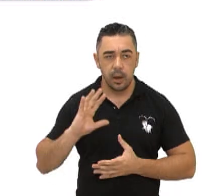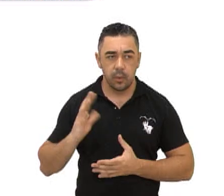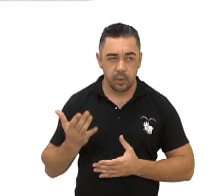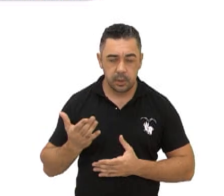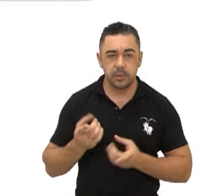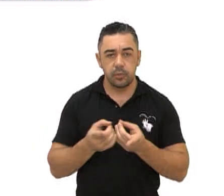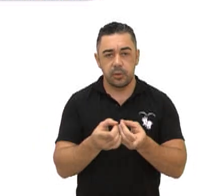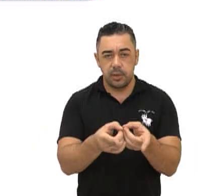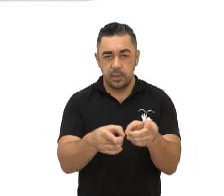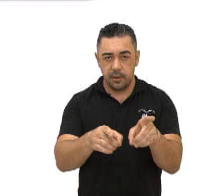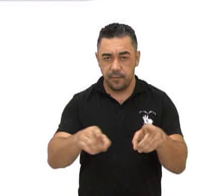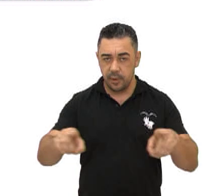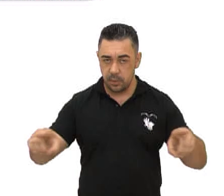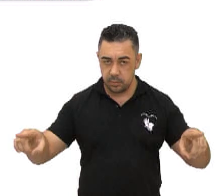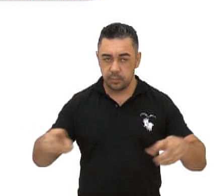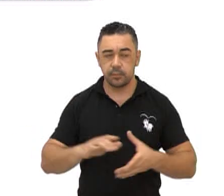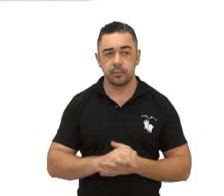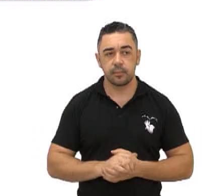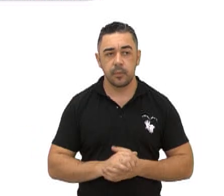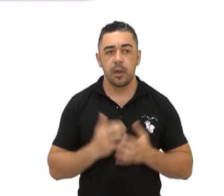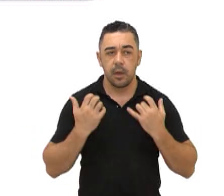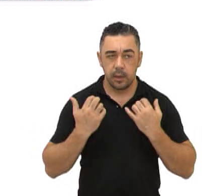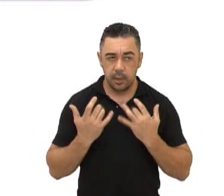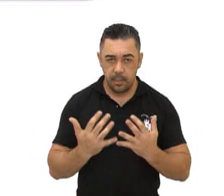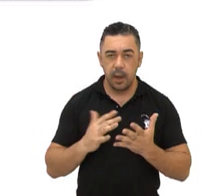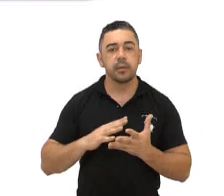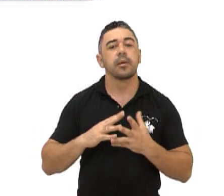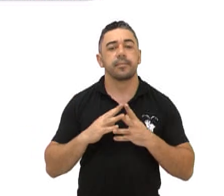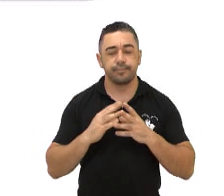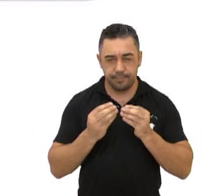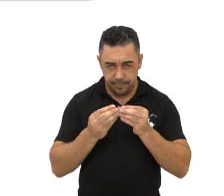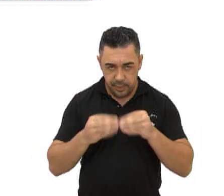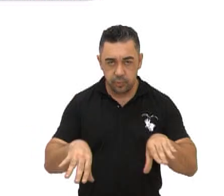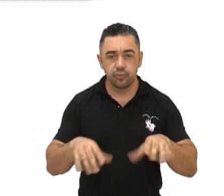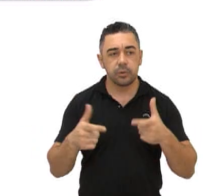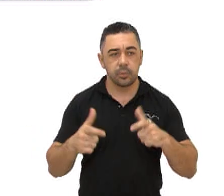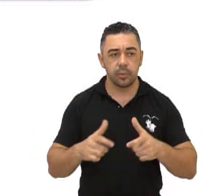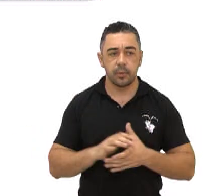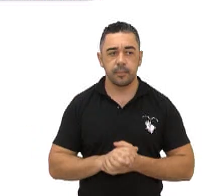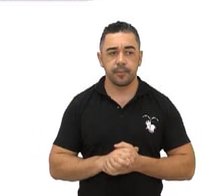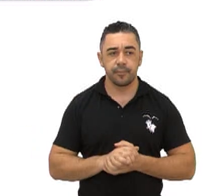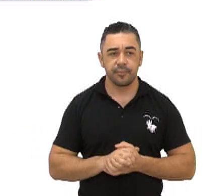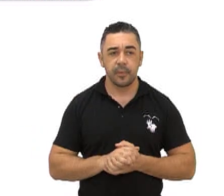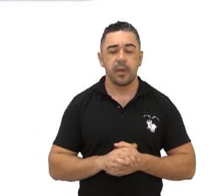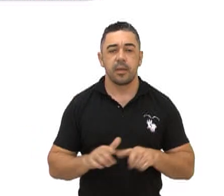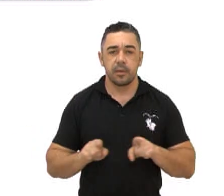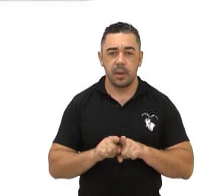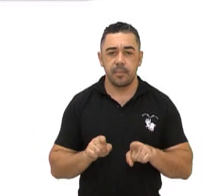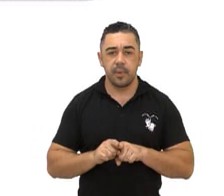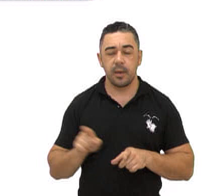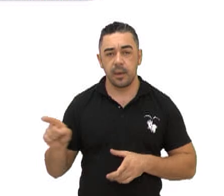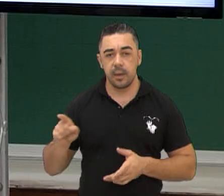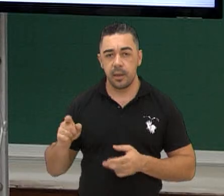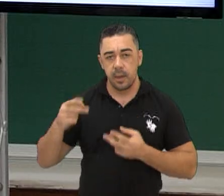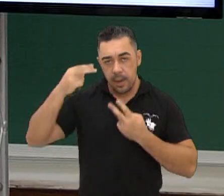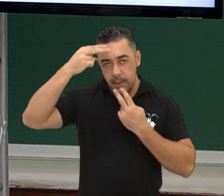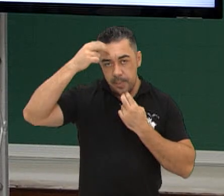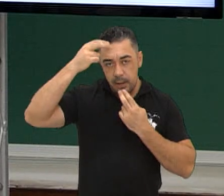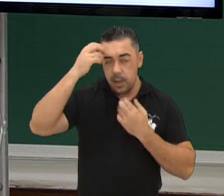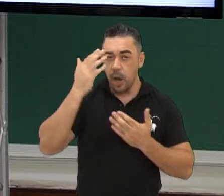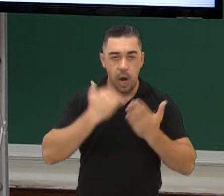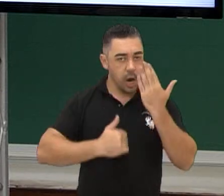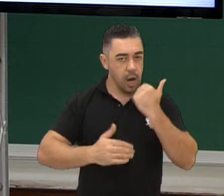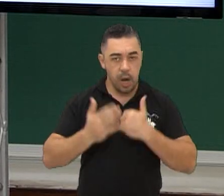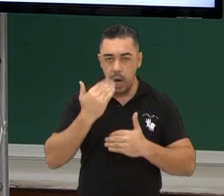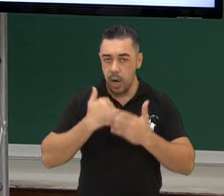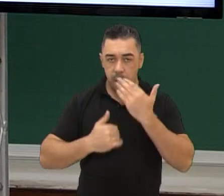de desertificação, as queimadas prejudicam muito esse ecossistema, pasto também, as cabras, gente, comem tudo que tem por ali, né? Então